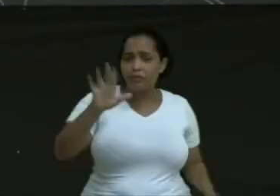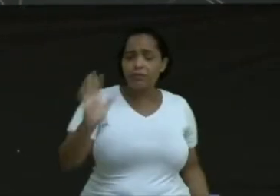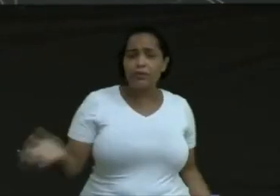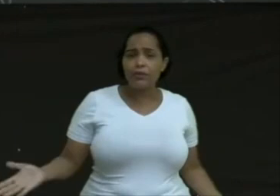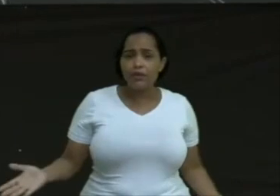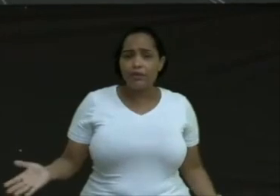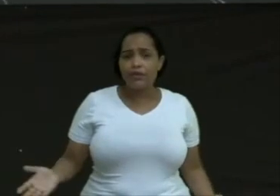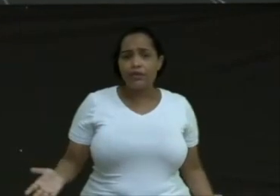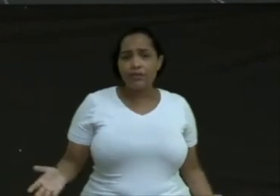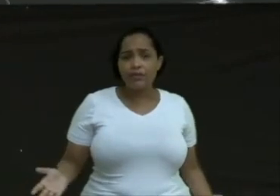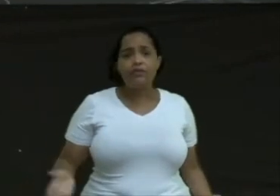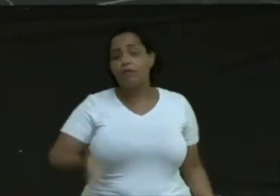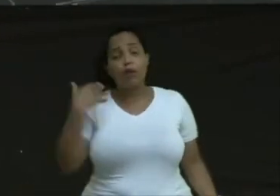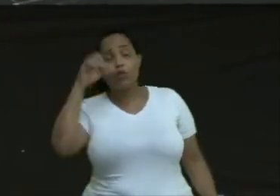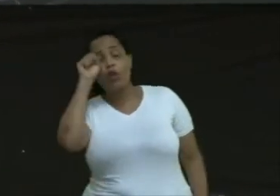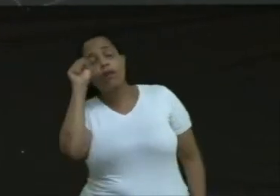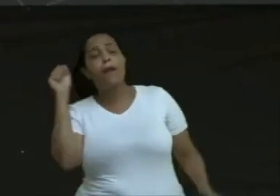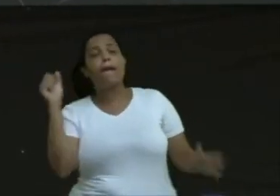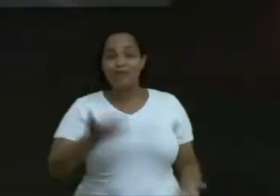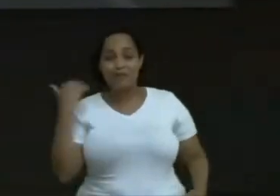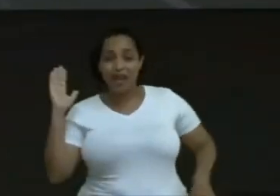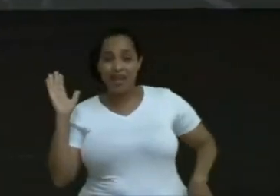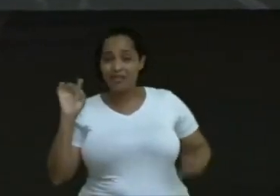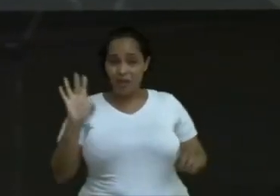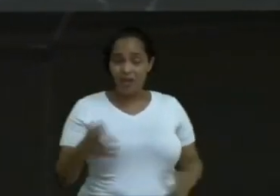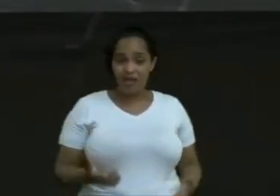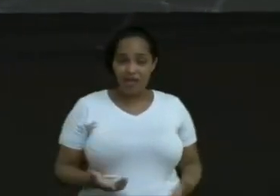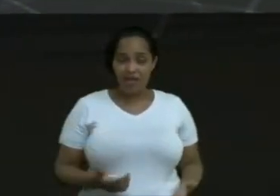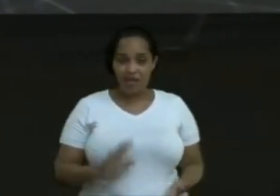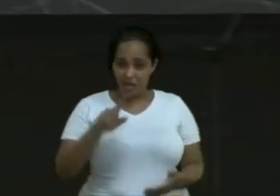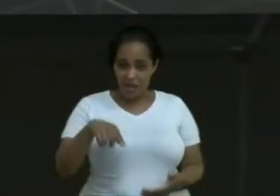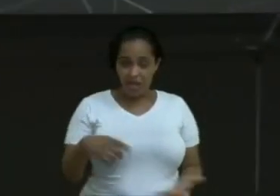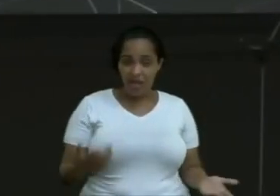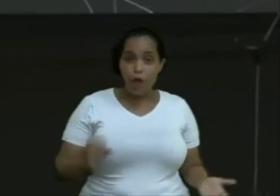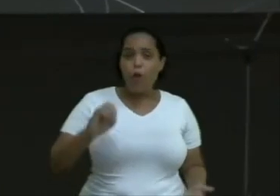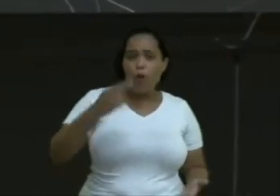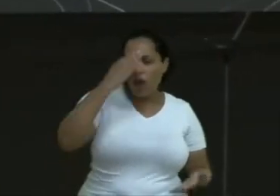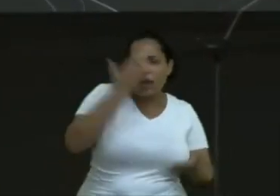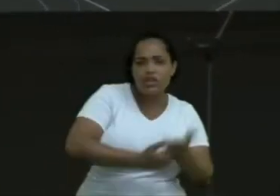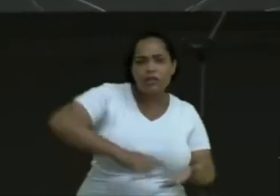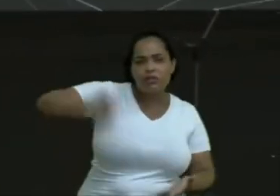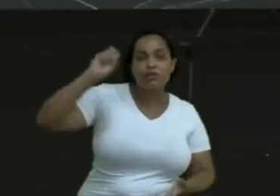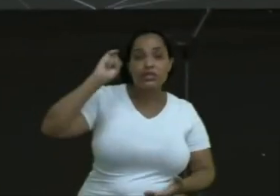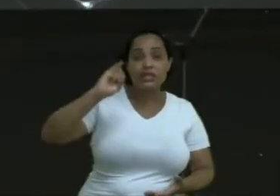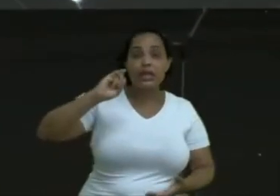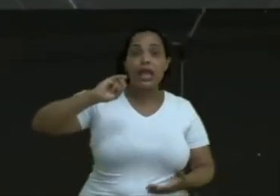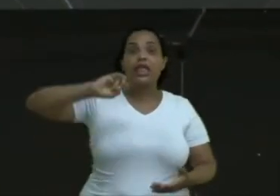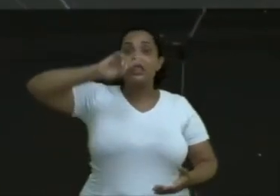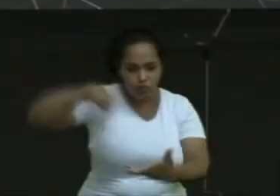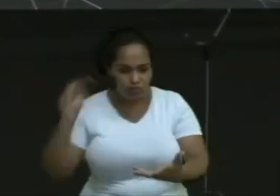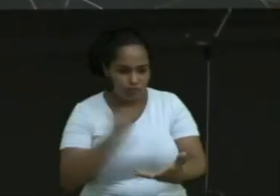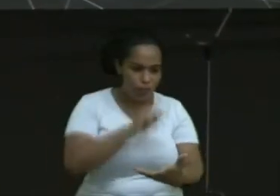mano. Vamos embora, mano. Vamos dormir, vamos para a praia todo mundo, vamos embora. Ou nós cremos num Deus que se tiver que fazer um milagre numa cidade do mundo é